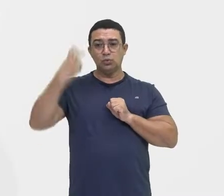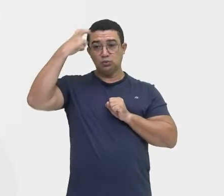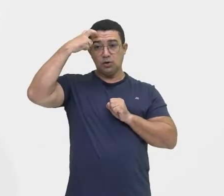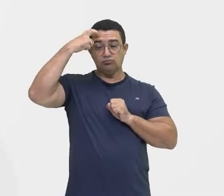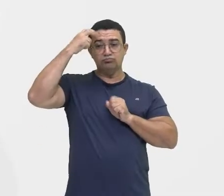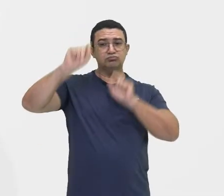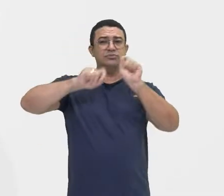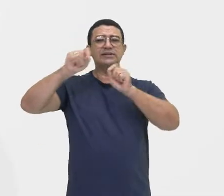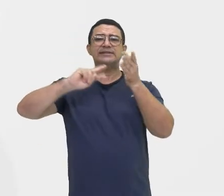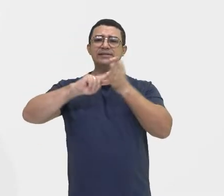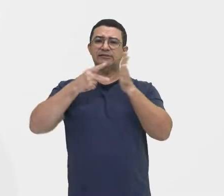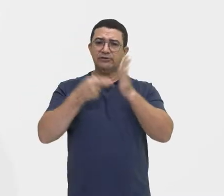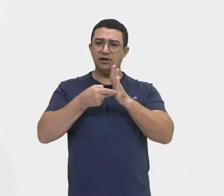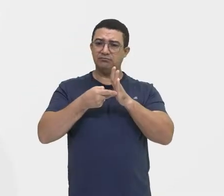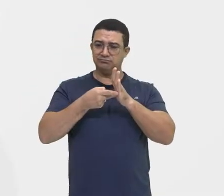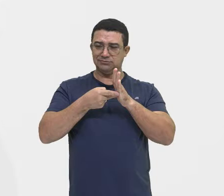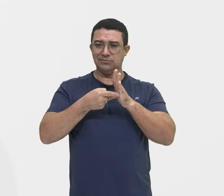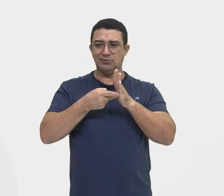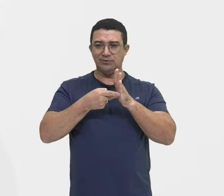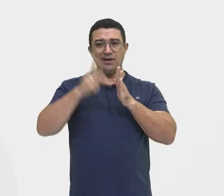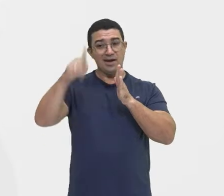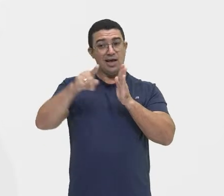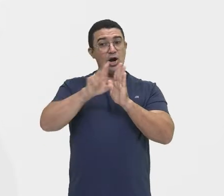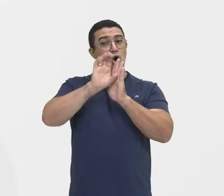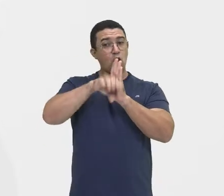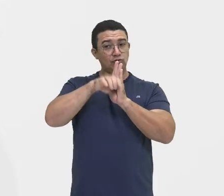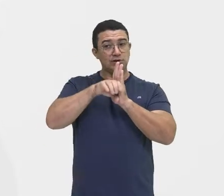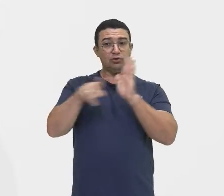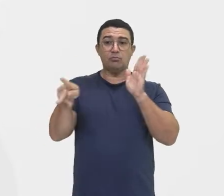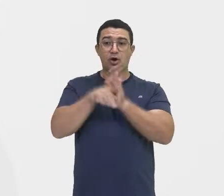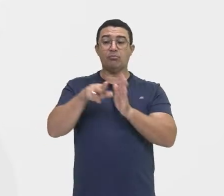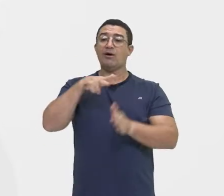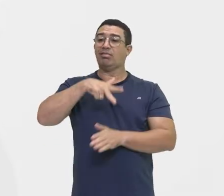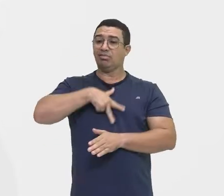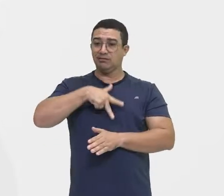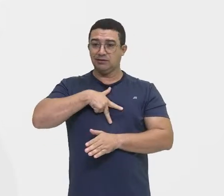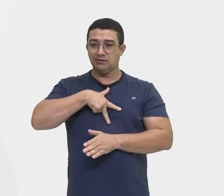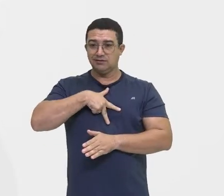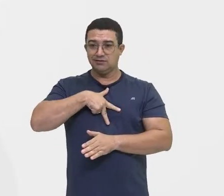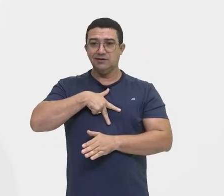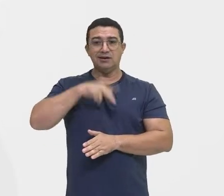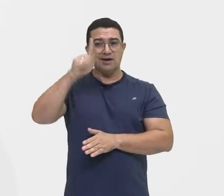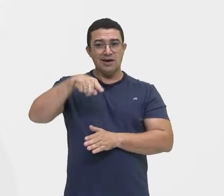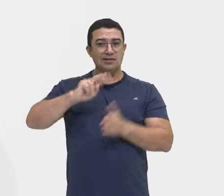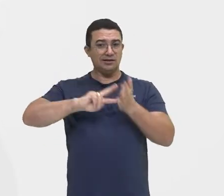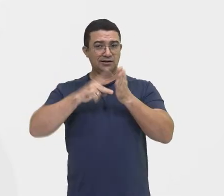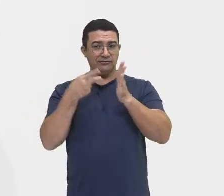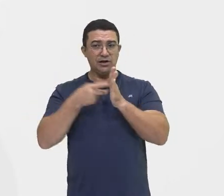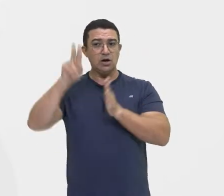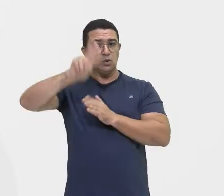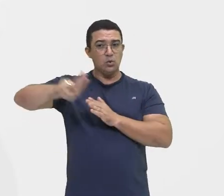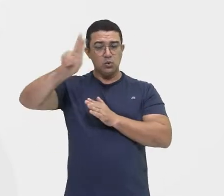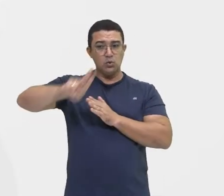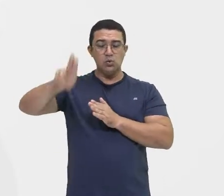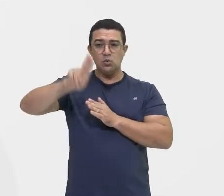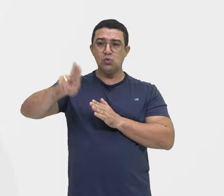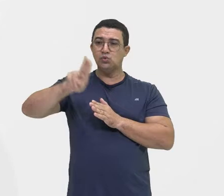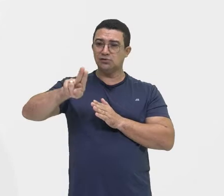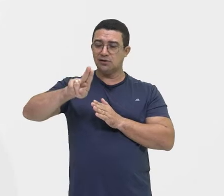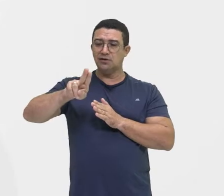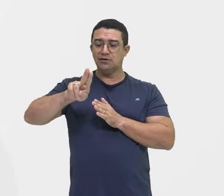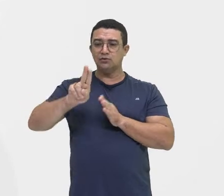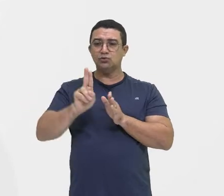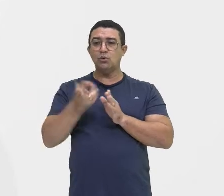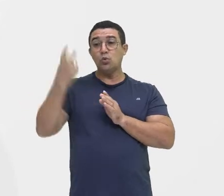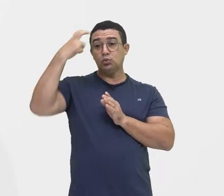um conceito da antropologia que significa o uso de elementos de uma cultura